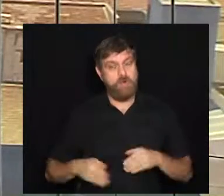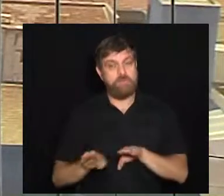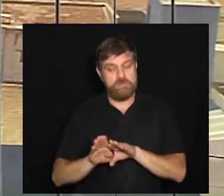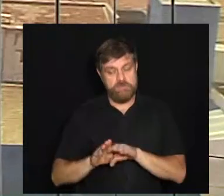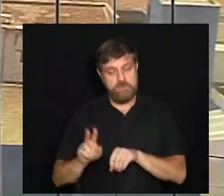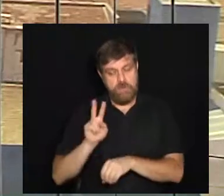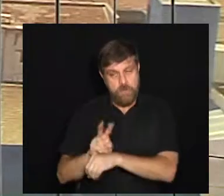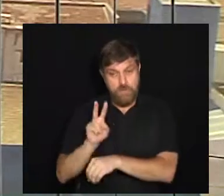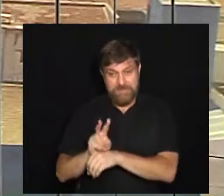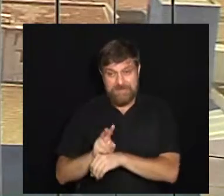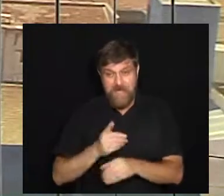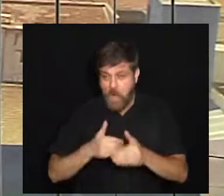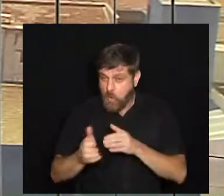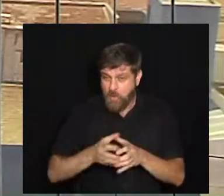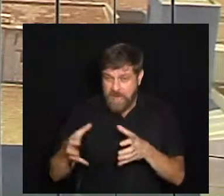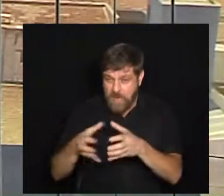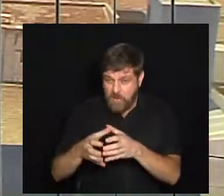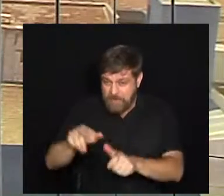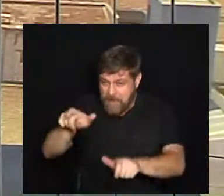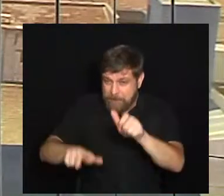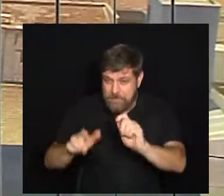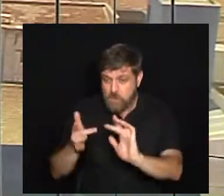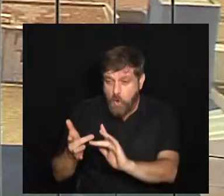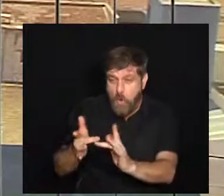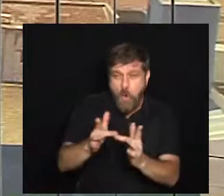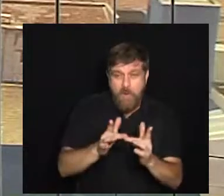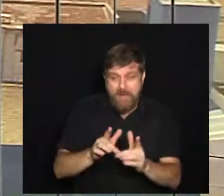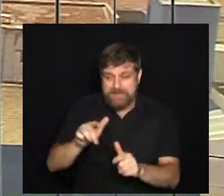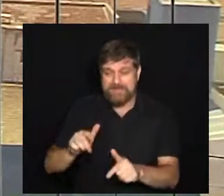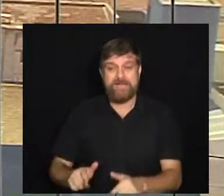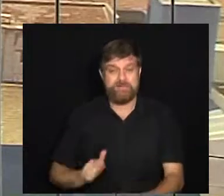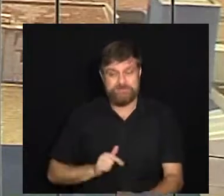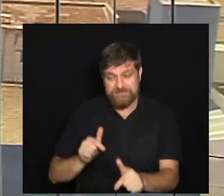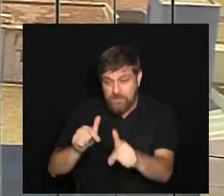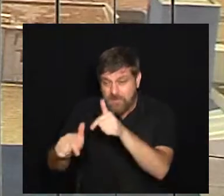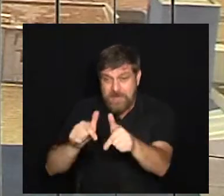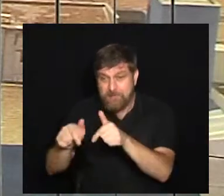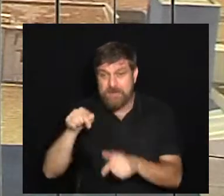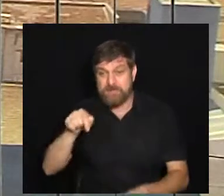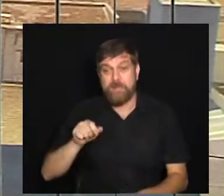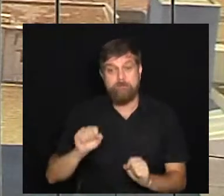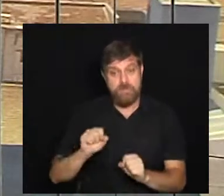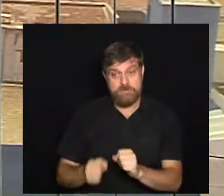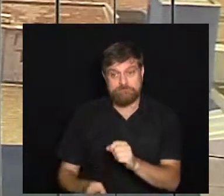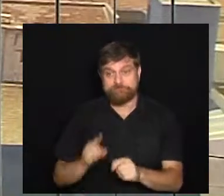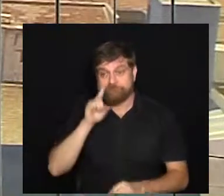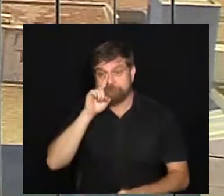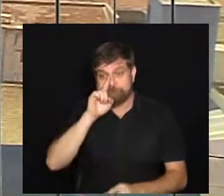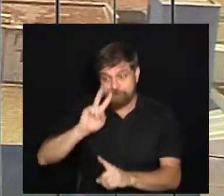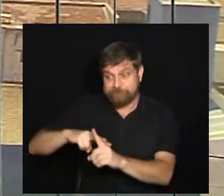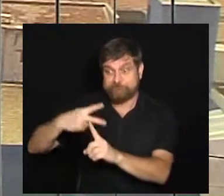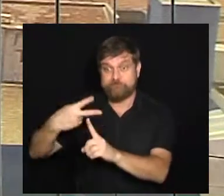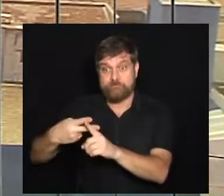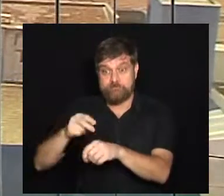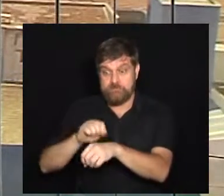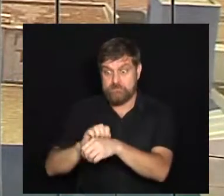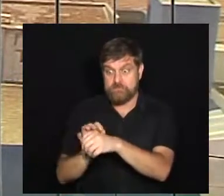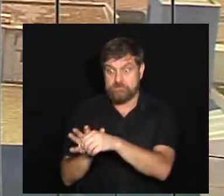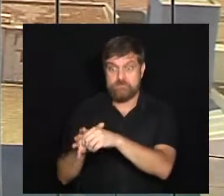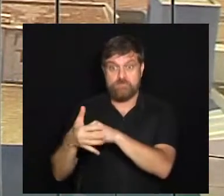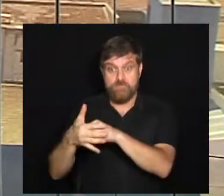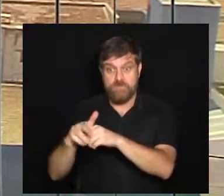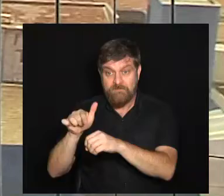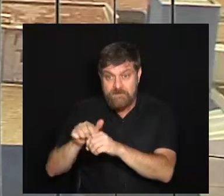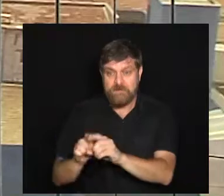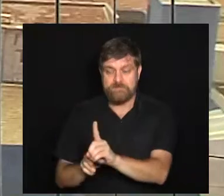mas é qualquer grupo de pessoas que trabalham com grandes populações vai estar com um risco um pouco maior de desenvolver a doença ea doença tem esse